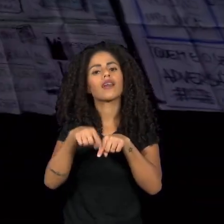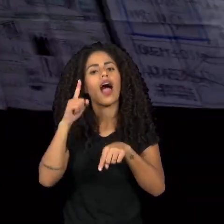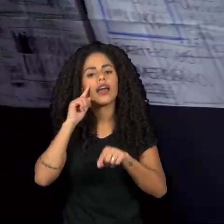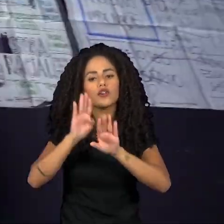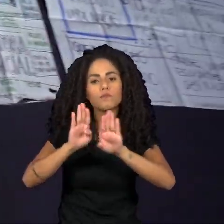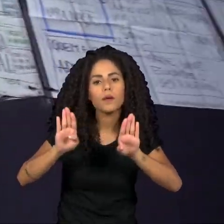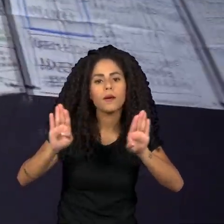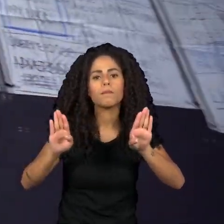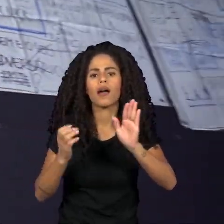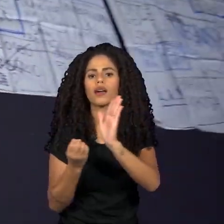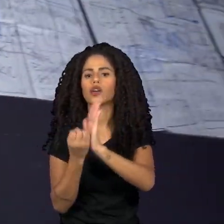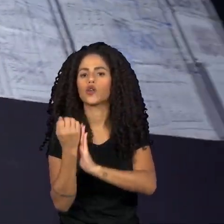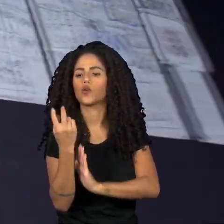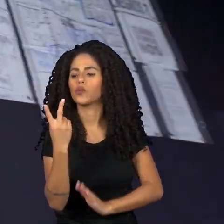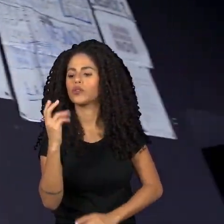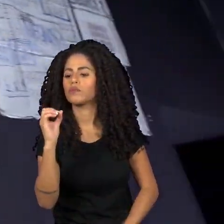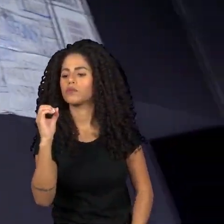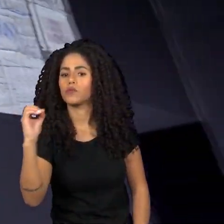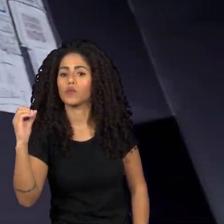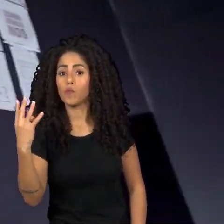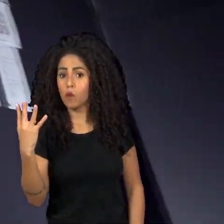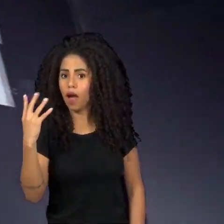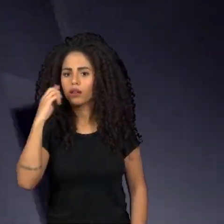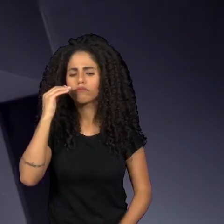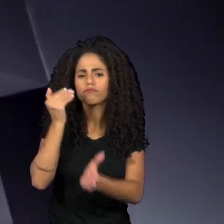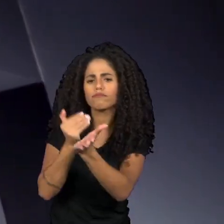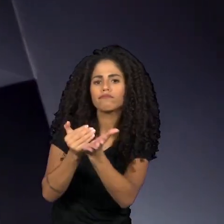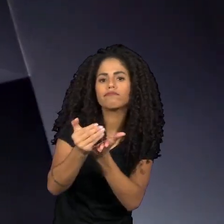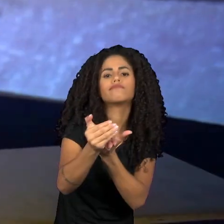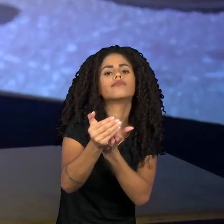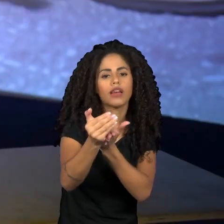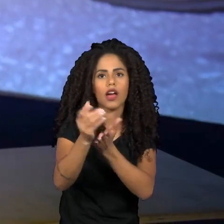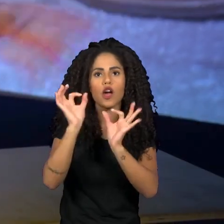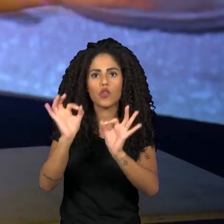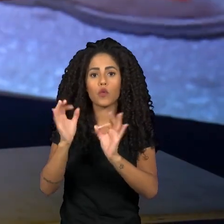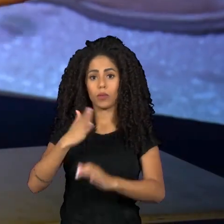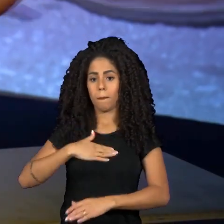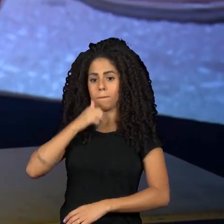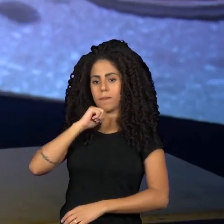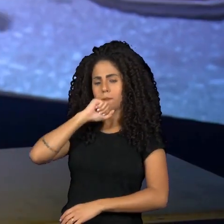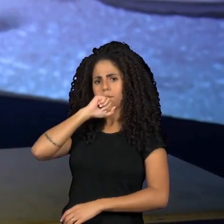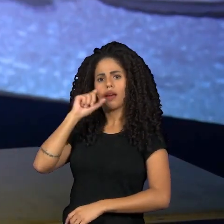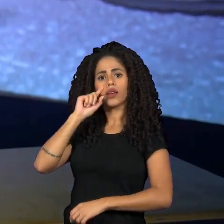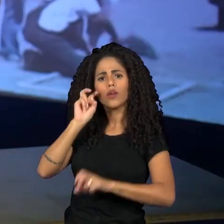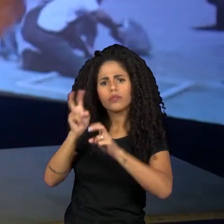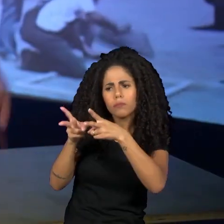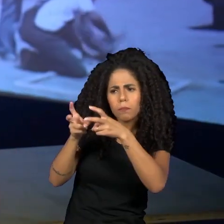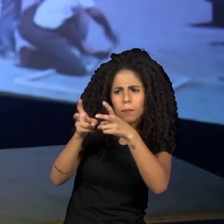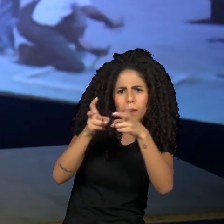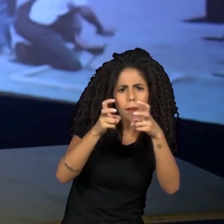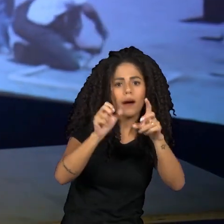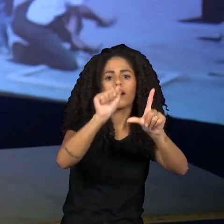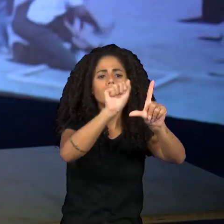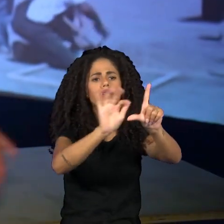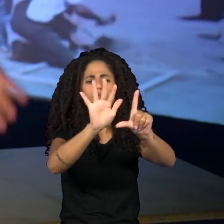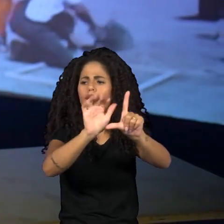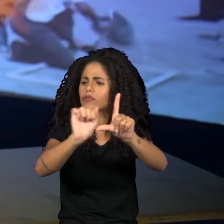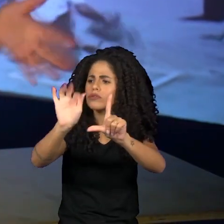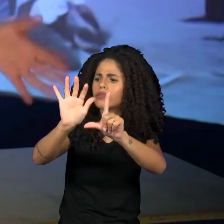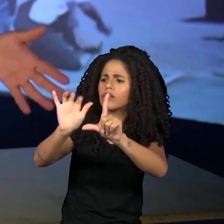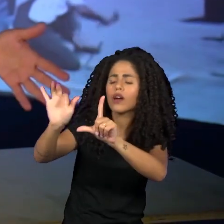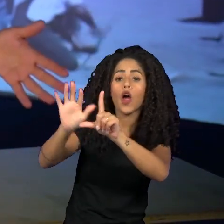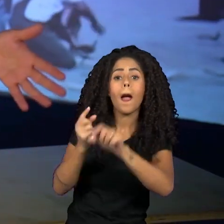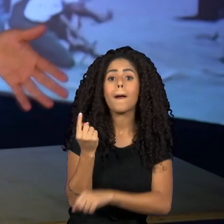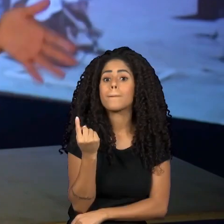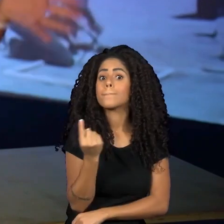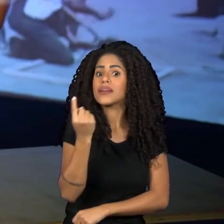surgiu em 2004, a partir do chamado da Dona Maurinete. E aqui a gente está vendo nessas imagens, a gente fazendo a